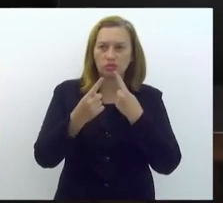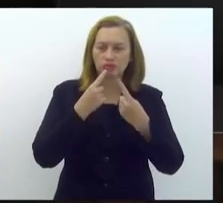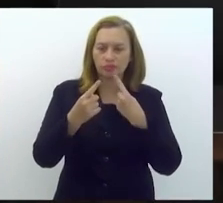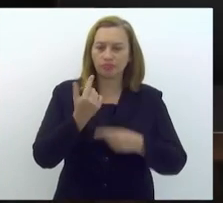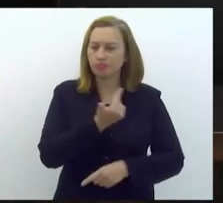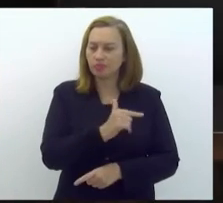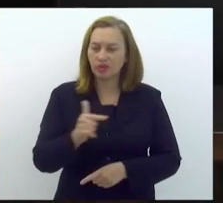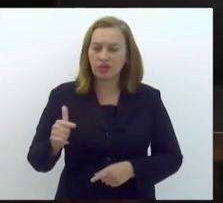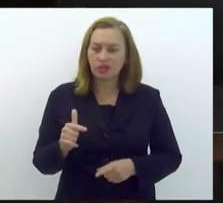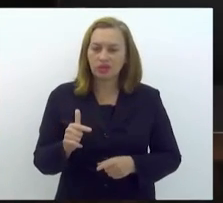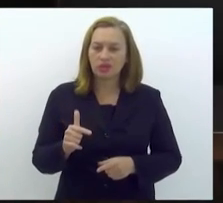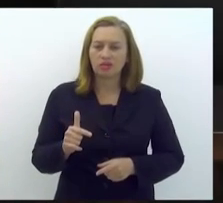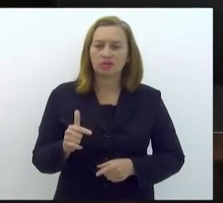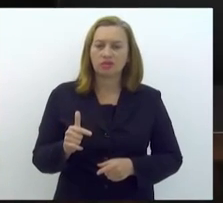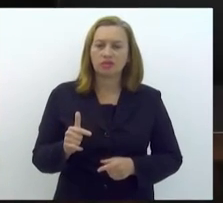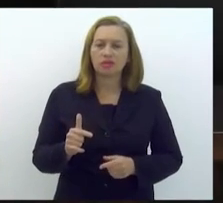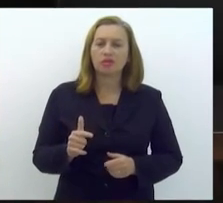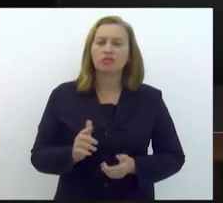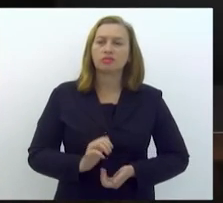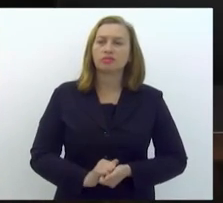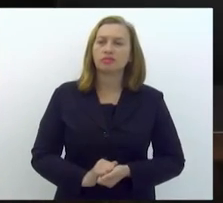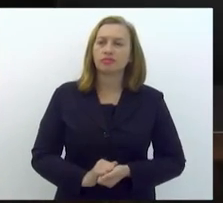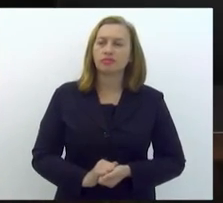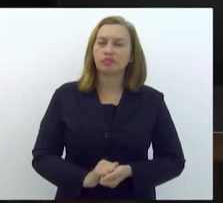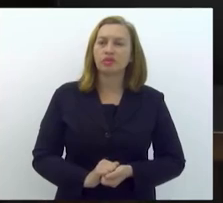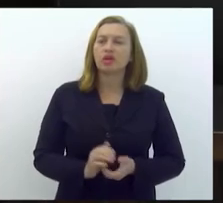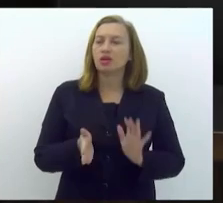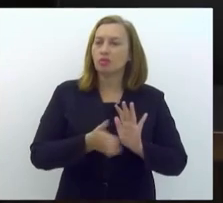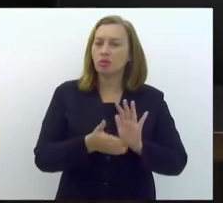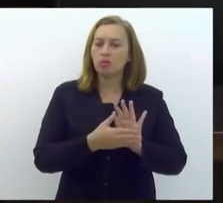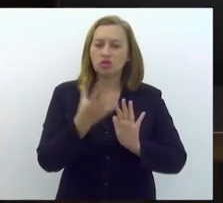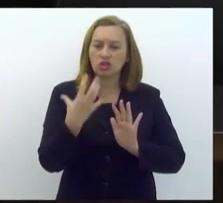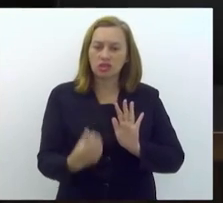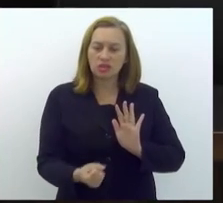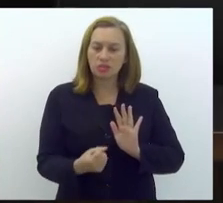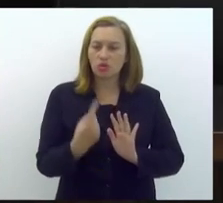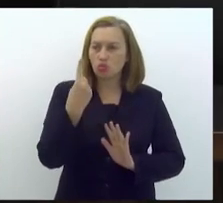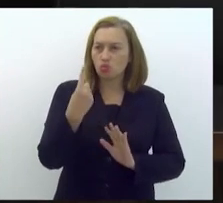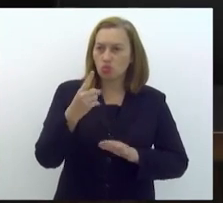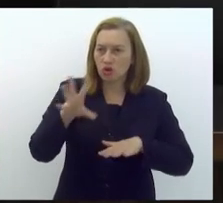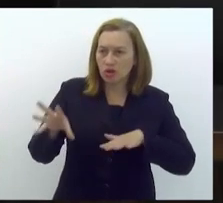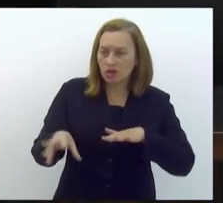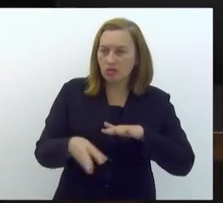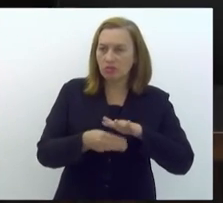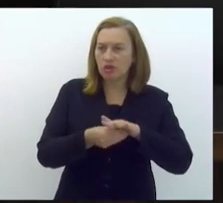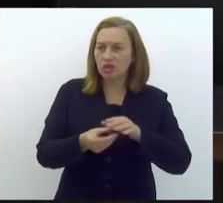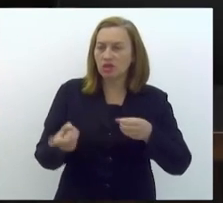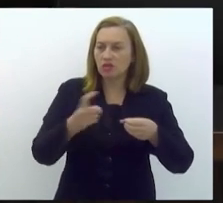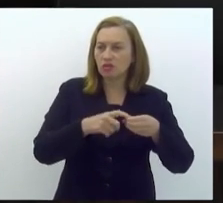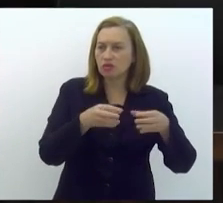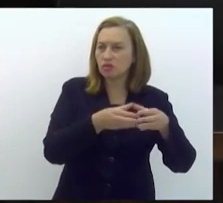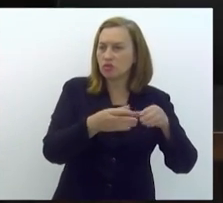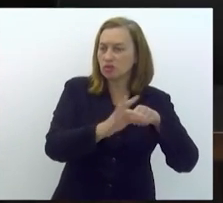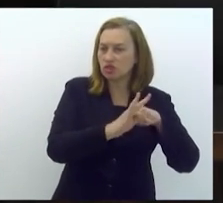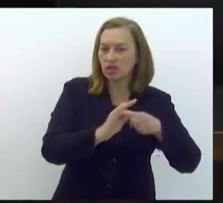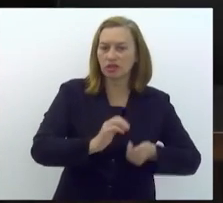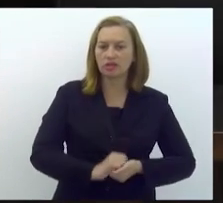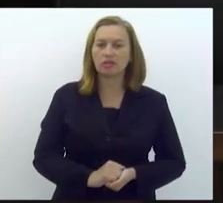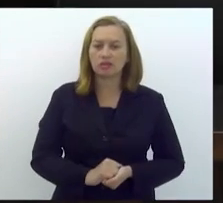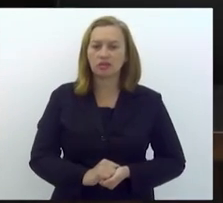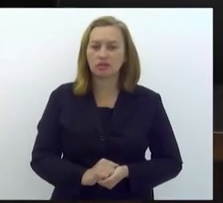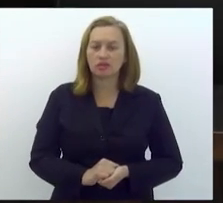no havendo Quem Queira discutir encerrada discussão apresente proposta recebeu uma Emenda e retorne as comissões